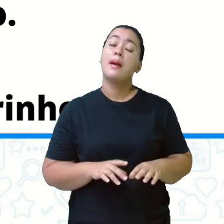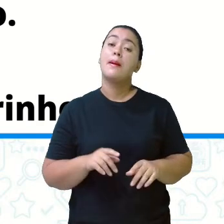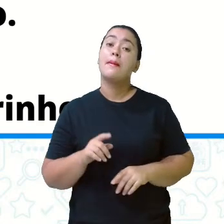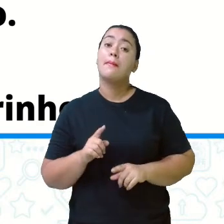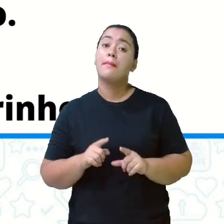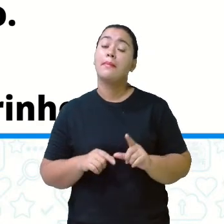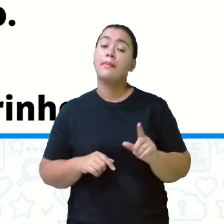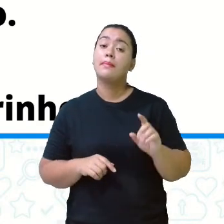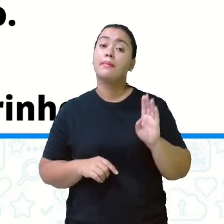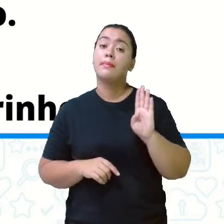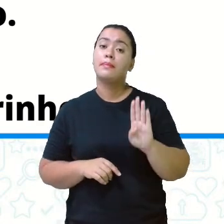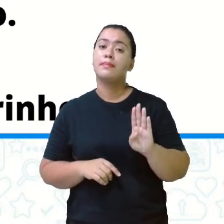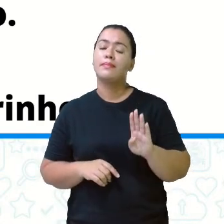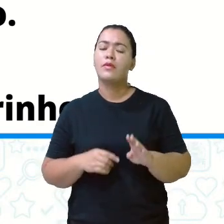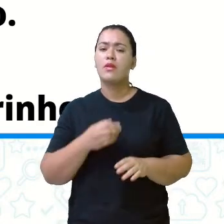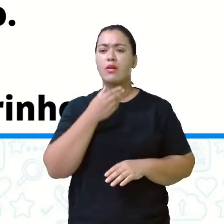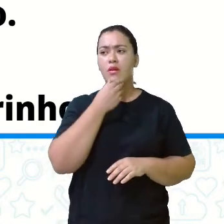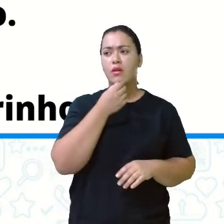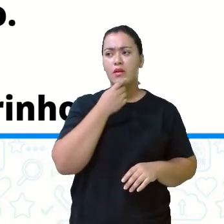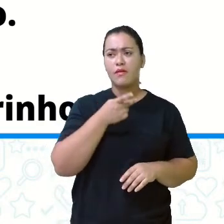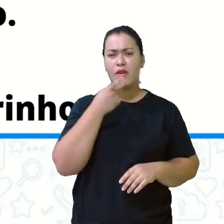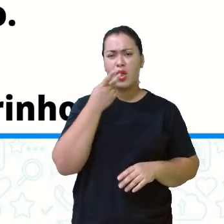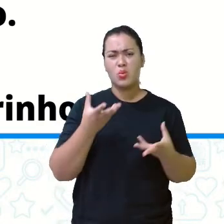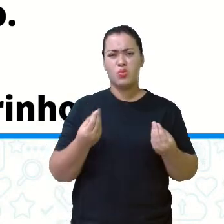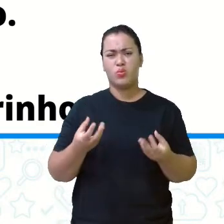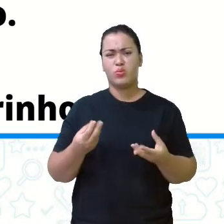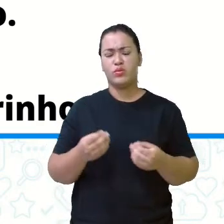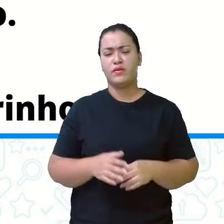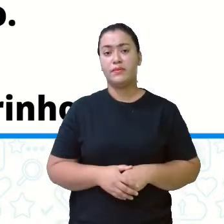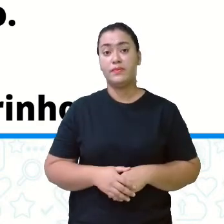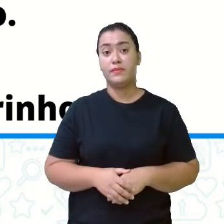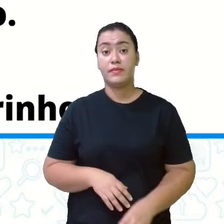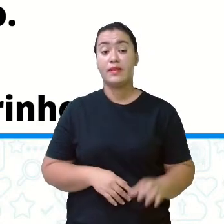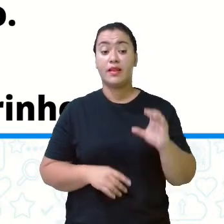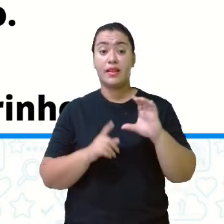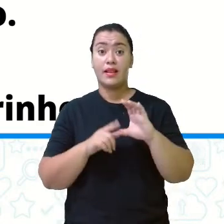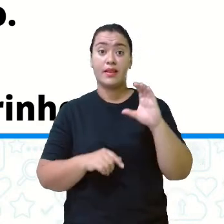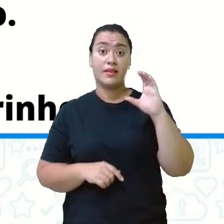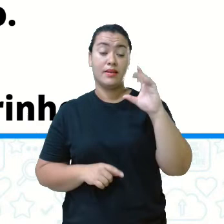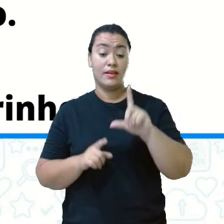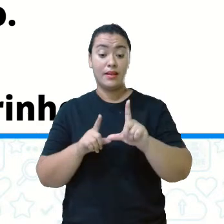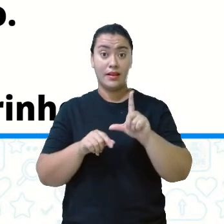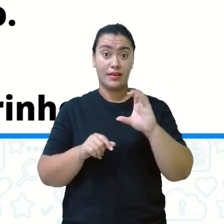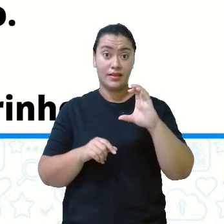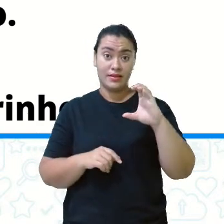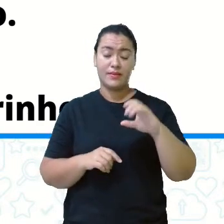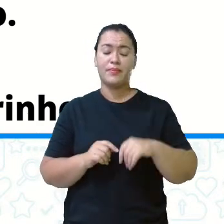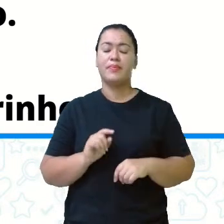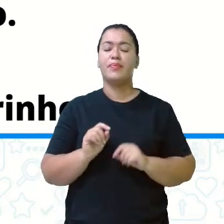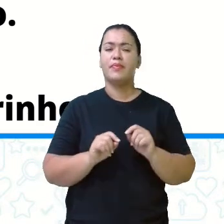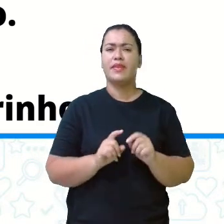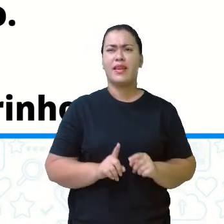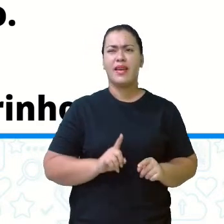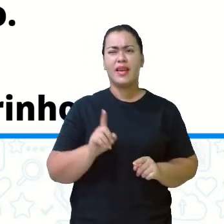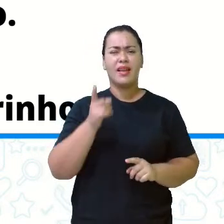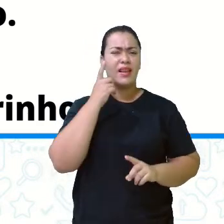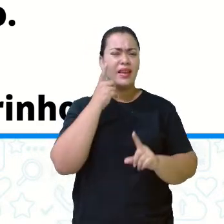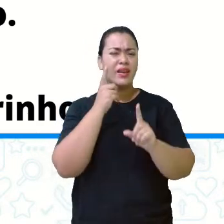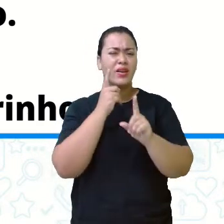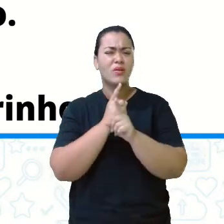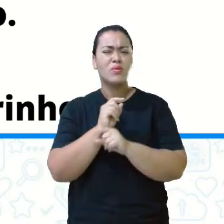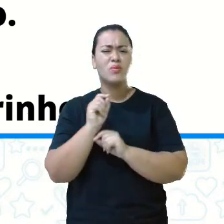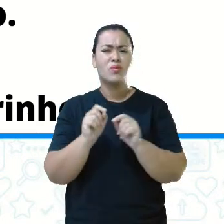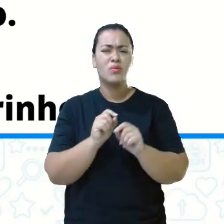B, Oscar falou muito. E na letra C, ele encontrou